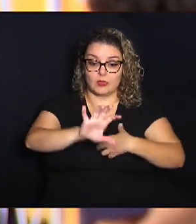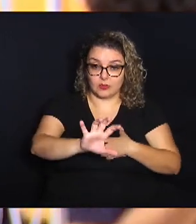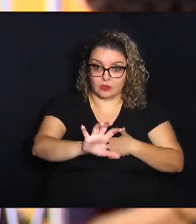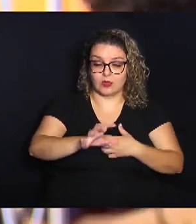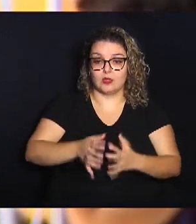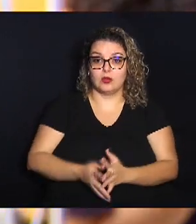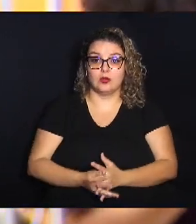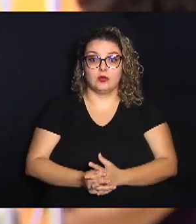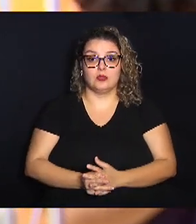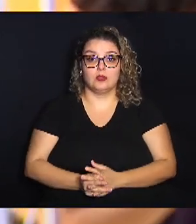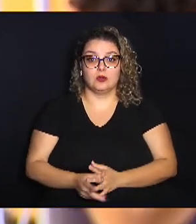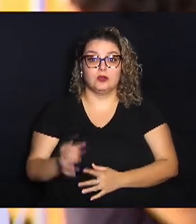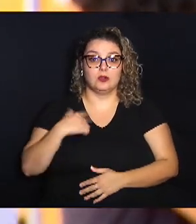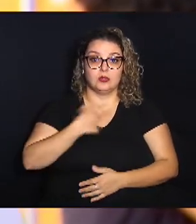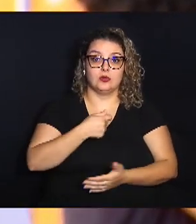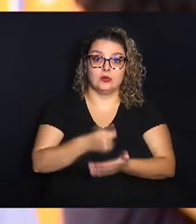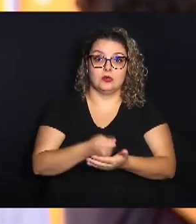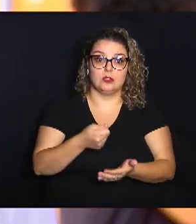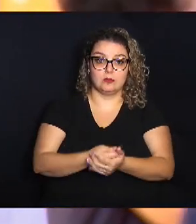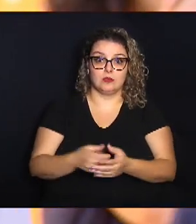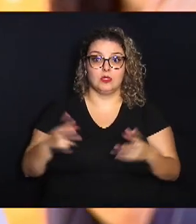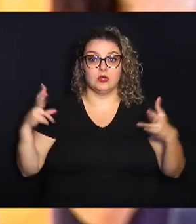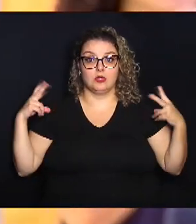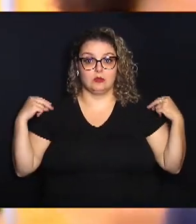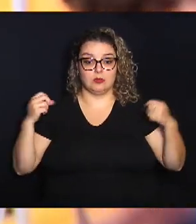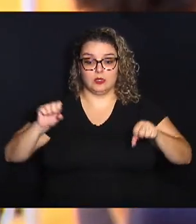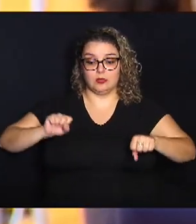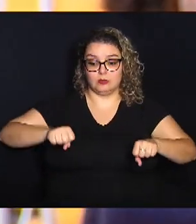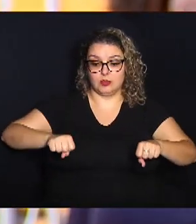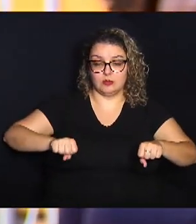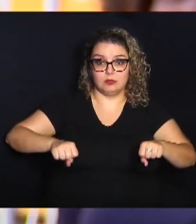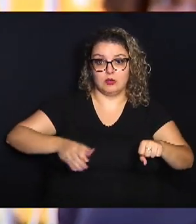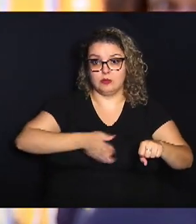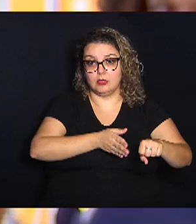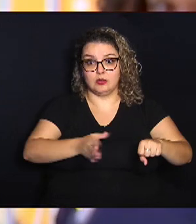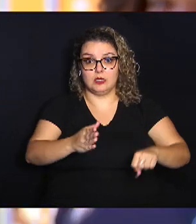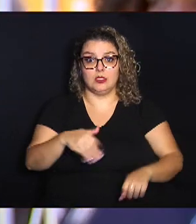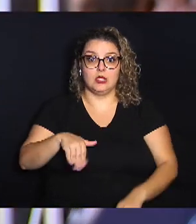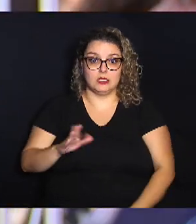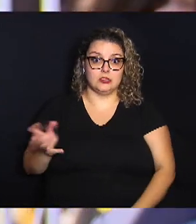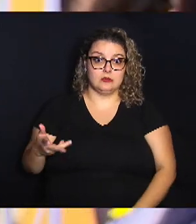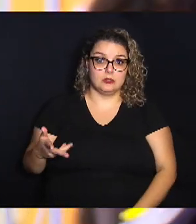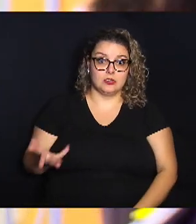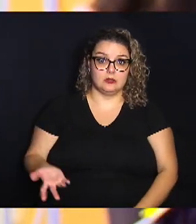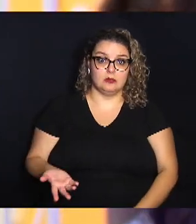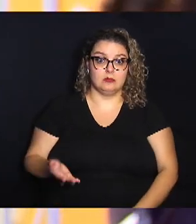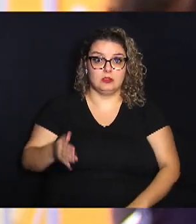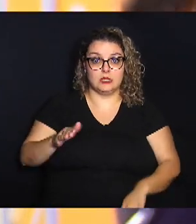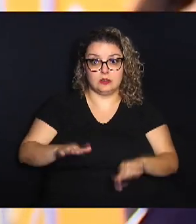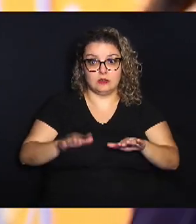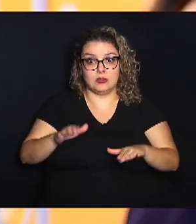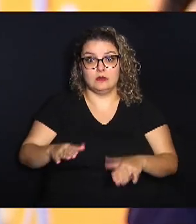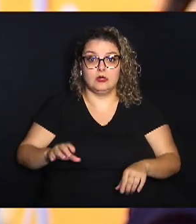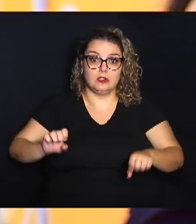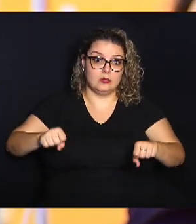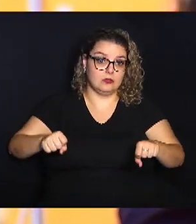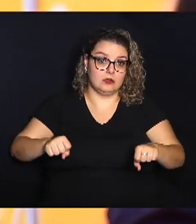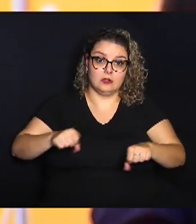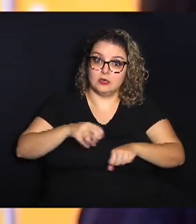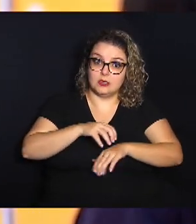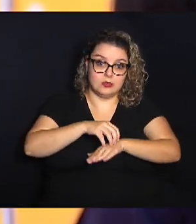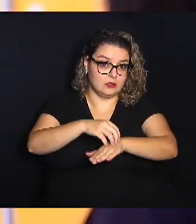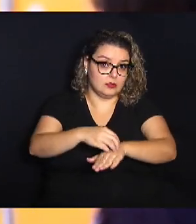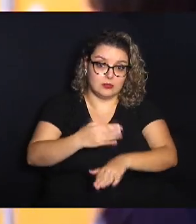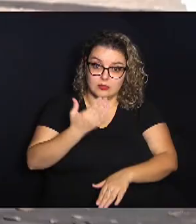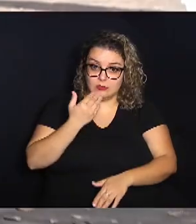E a gente cobra às vezes aquele motociclista que acelera, que passa do limite de velocidade, mas muitas vezes esse motociclista está entregando uma comida